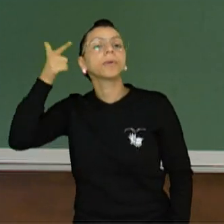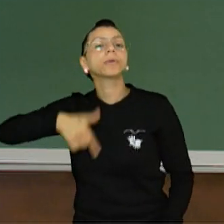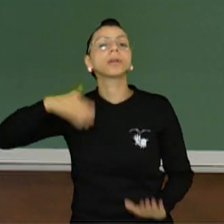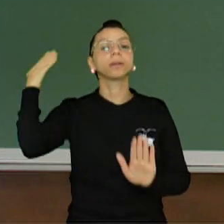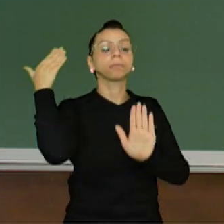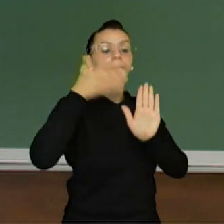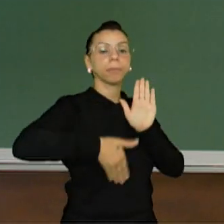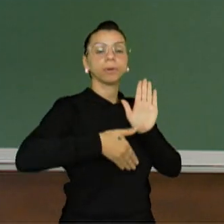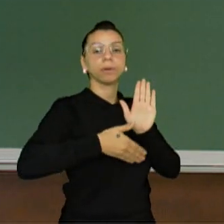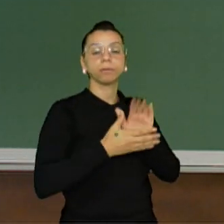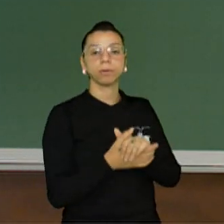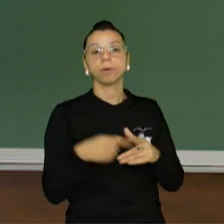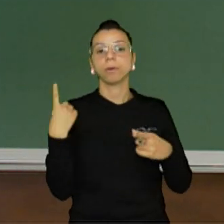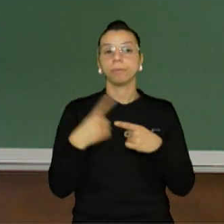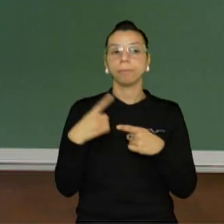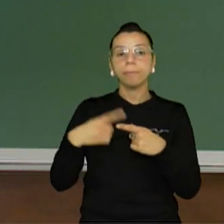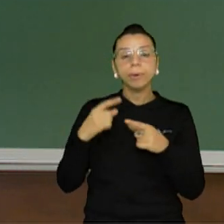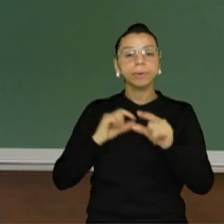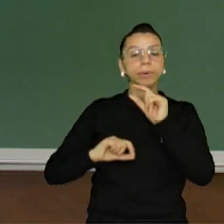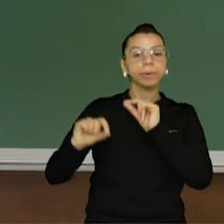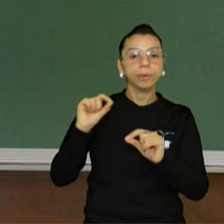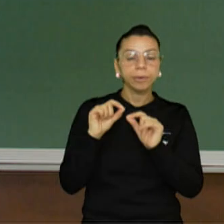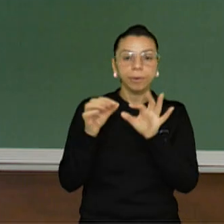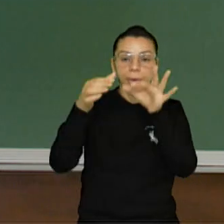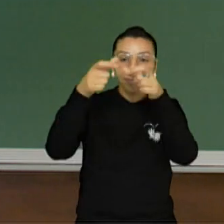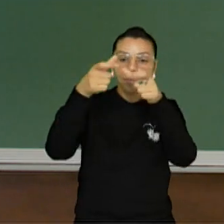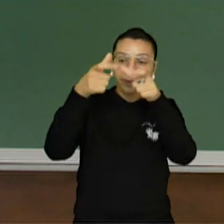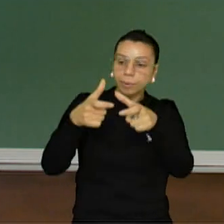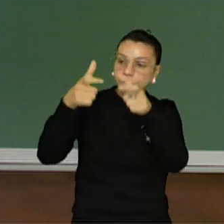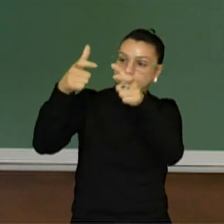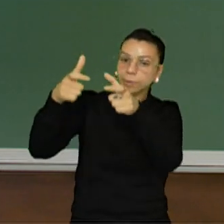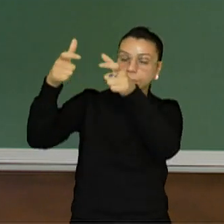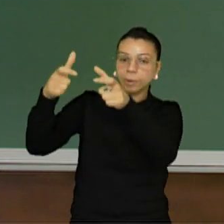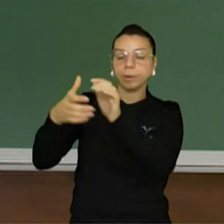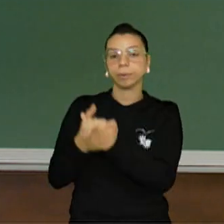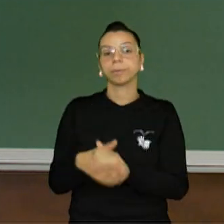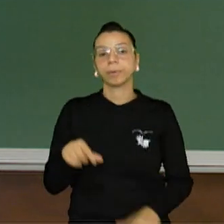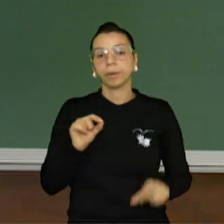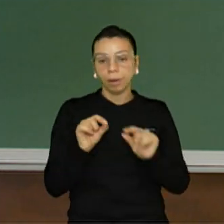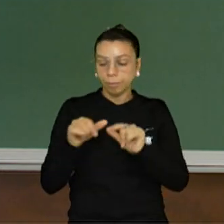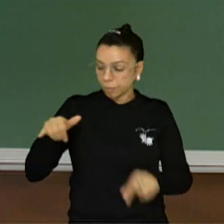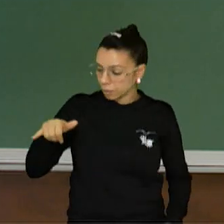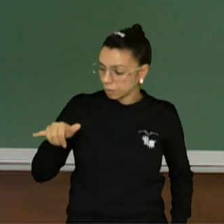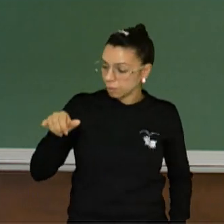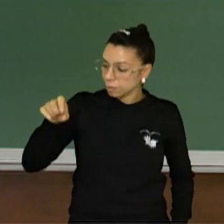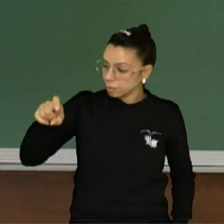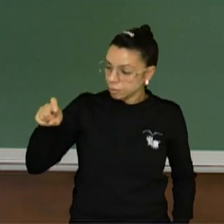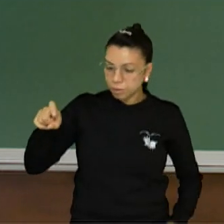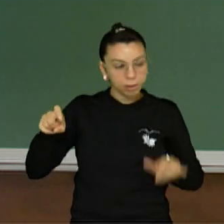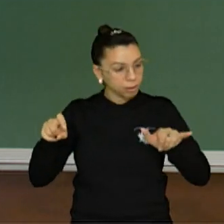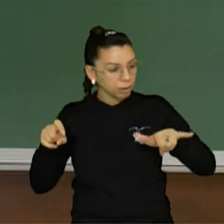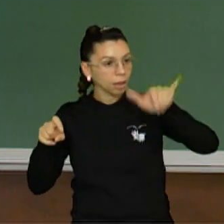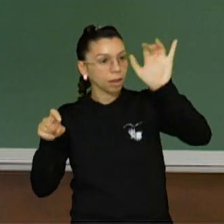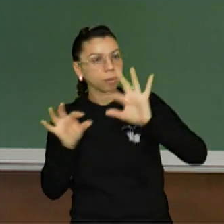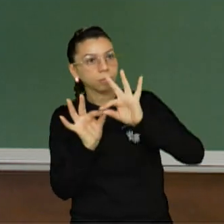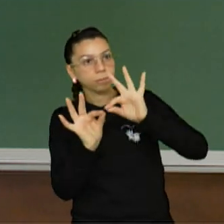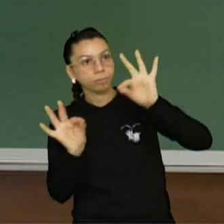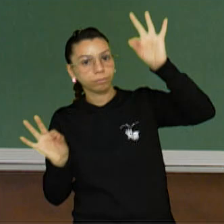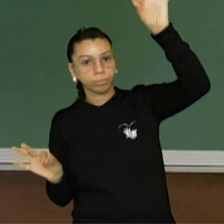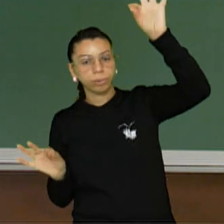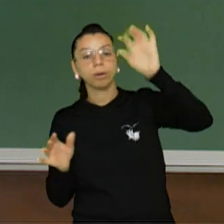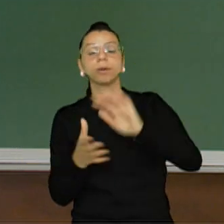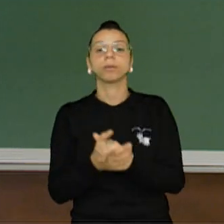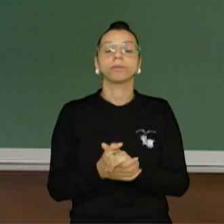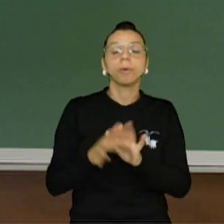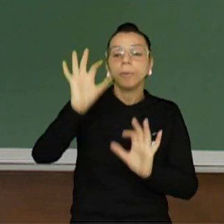provar isso. Pelas coordenadas de cada ponto, x e y, x e y, x e y, nós vamos montar